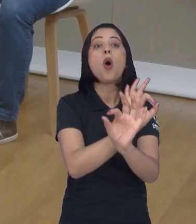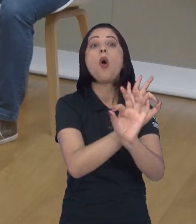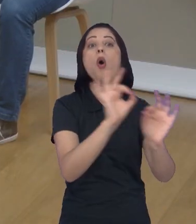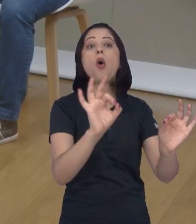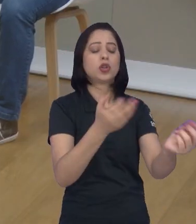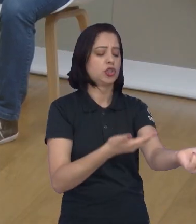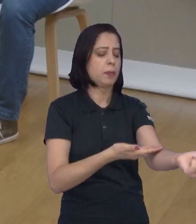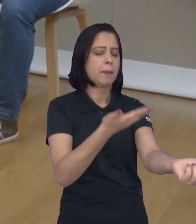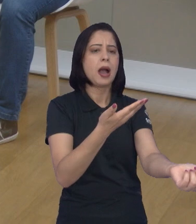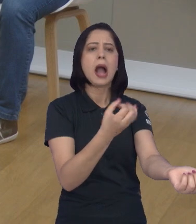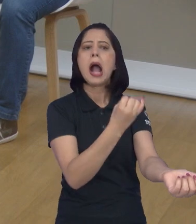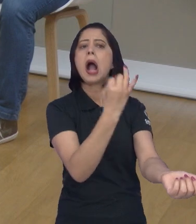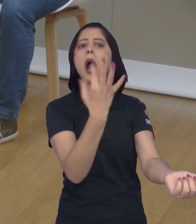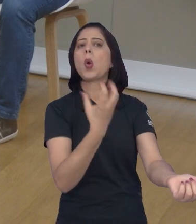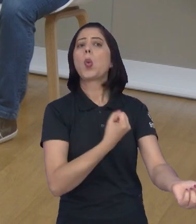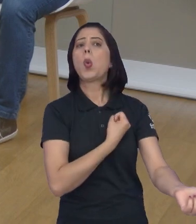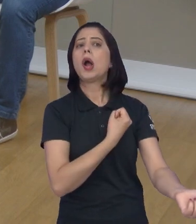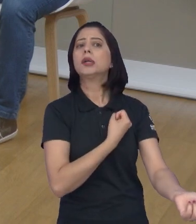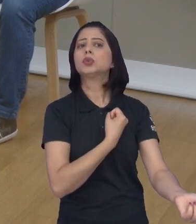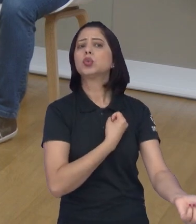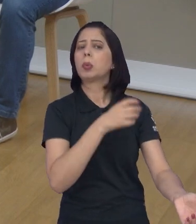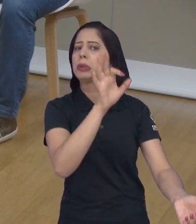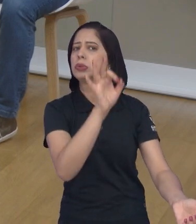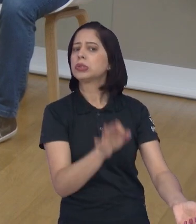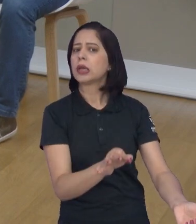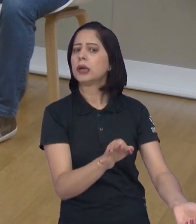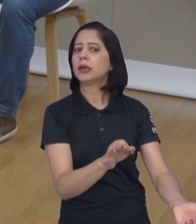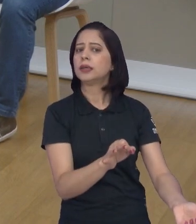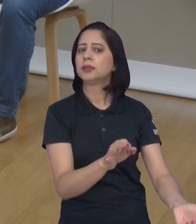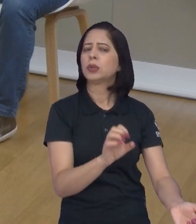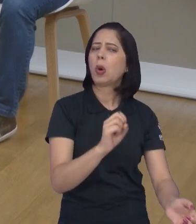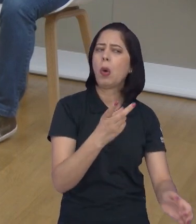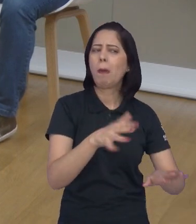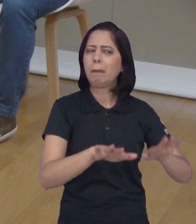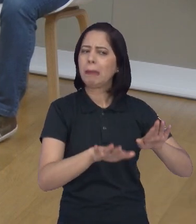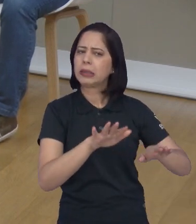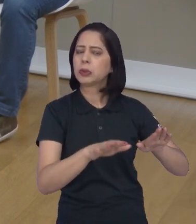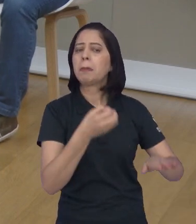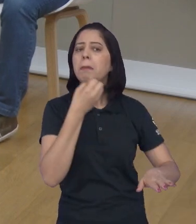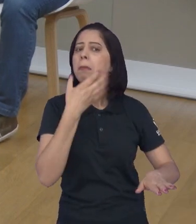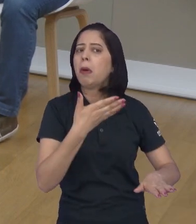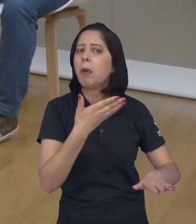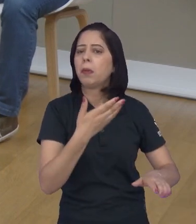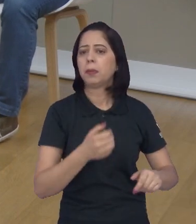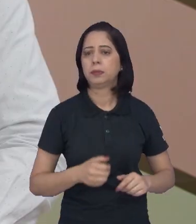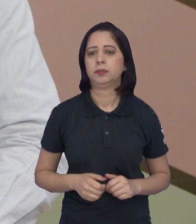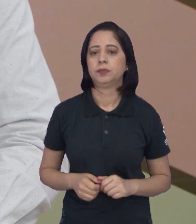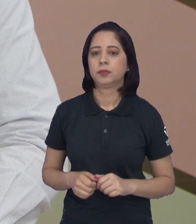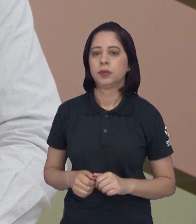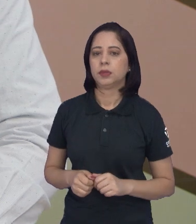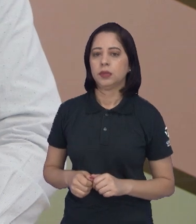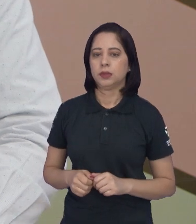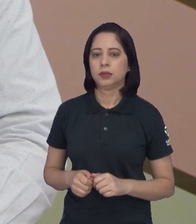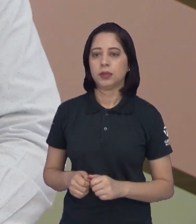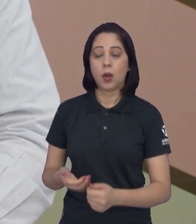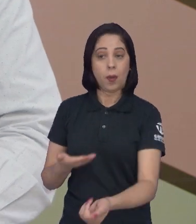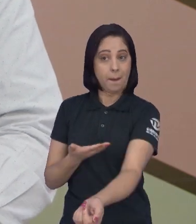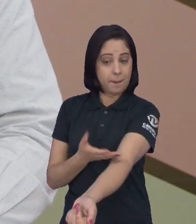todo mas qual que é a medição correta ou considerável bo considerada boa